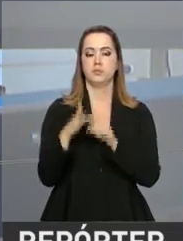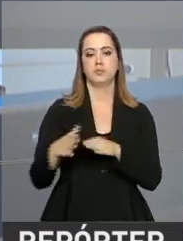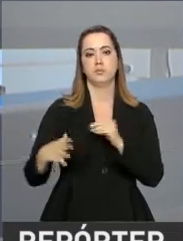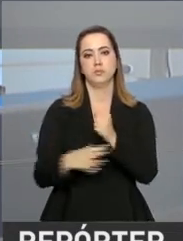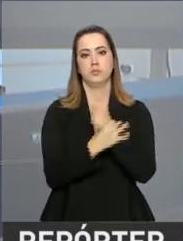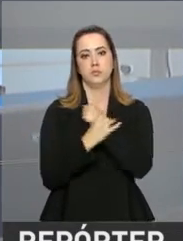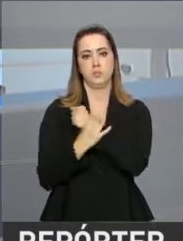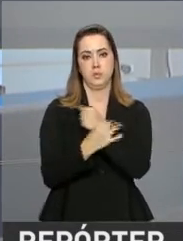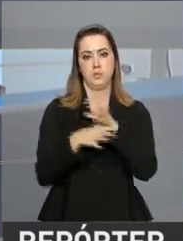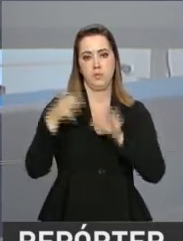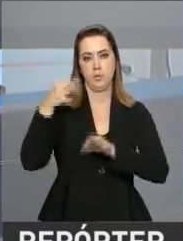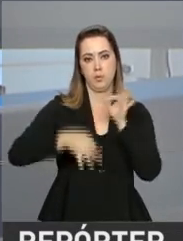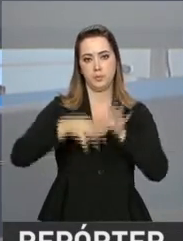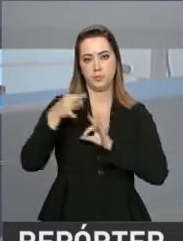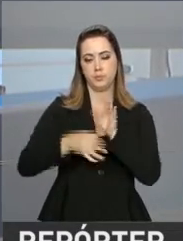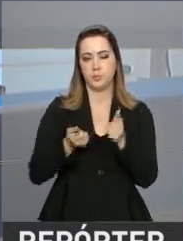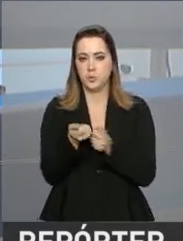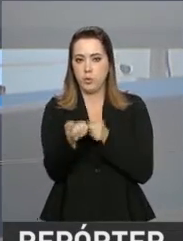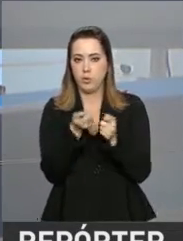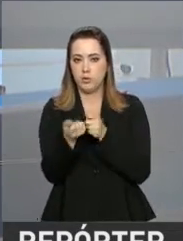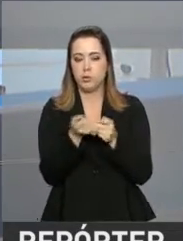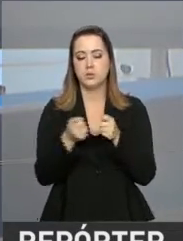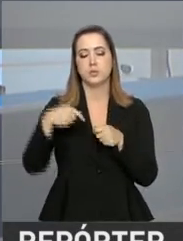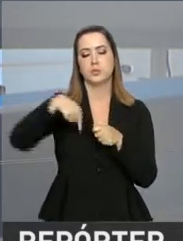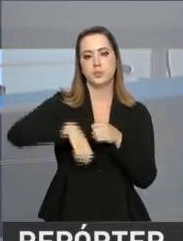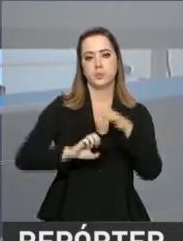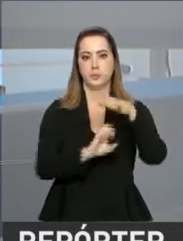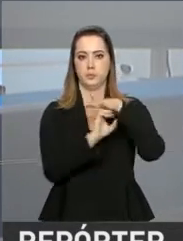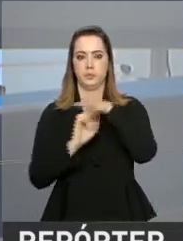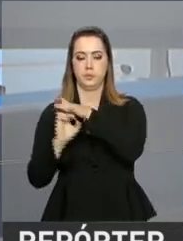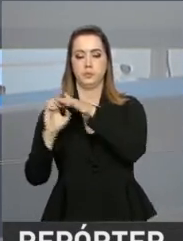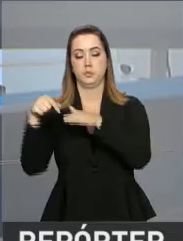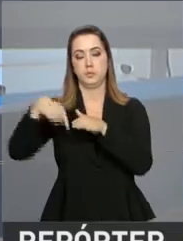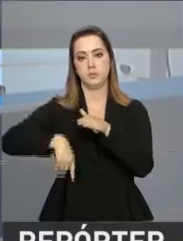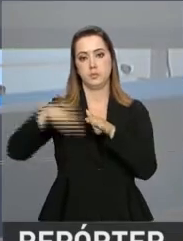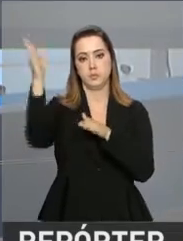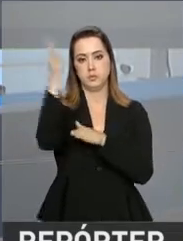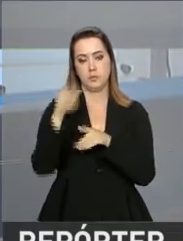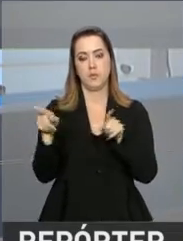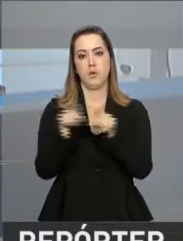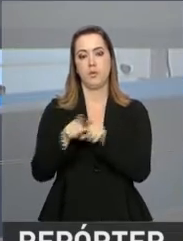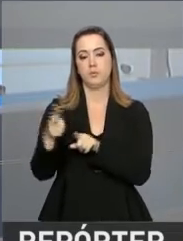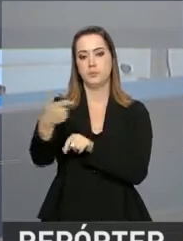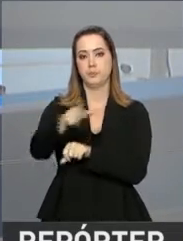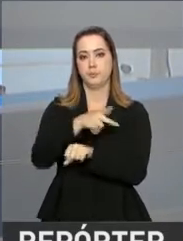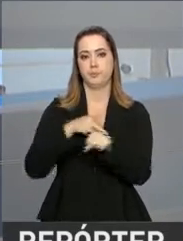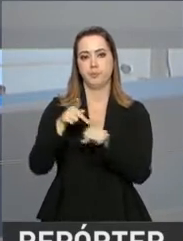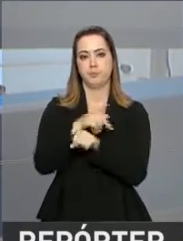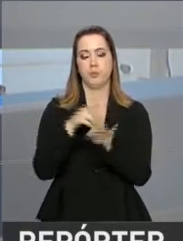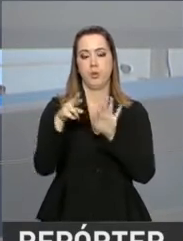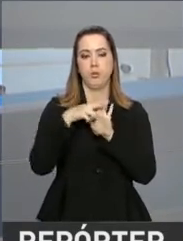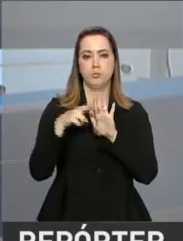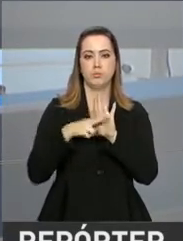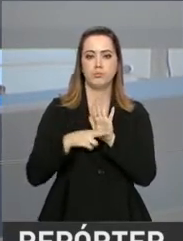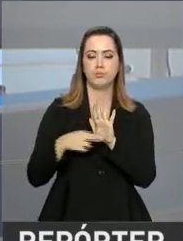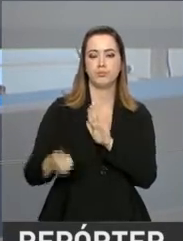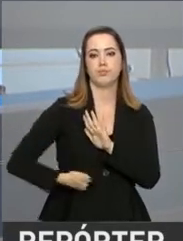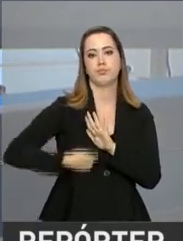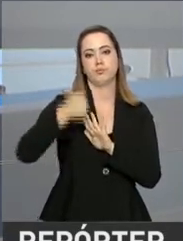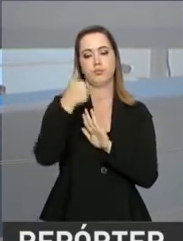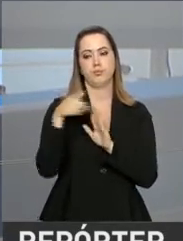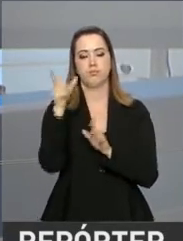investidores nacionais e estrangeiros hoje a presidente do bnds disse que as regras mais claras com atrair